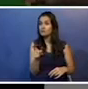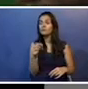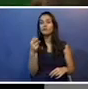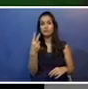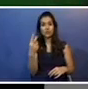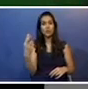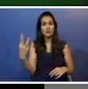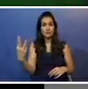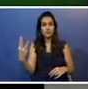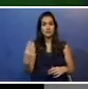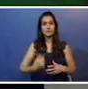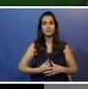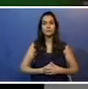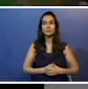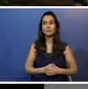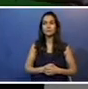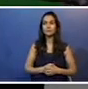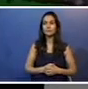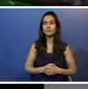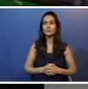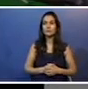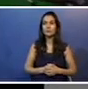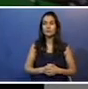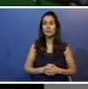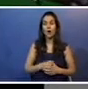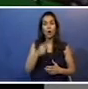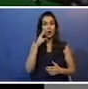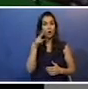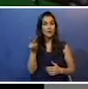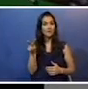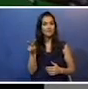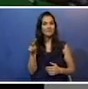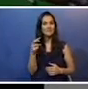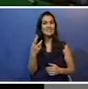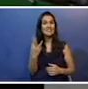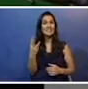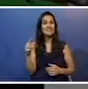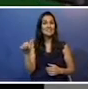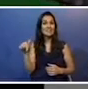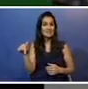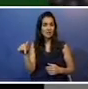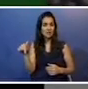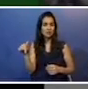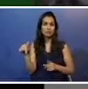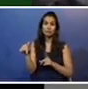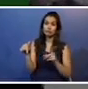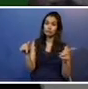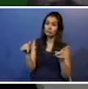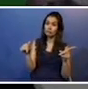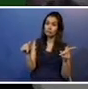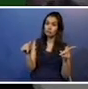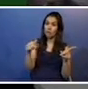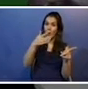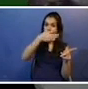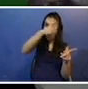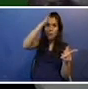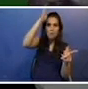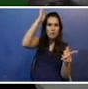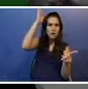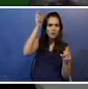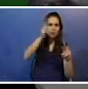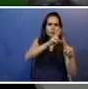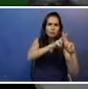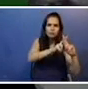aqui, 23. Agora, eu tenho aqui o 37 e eu preciso completar essa